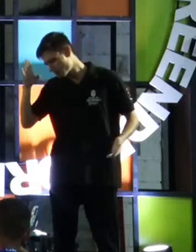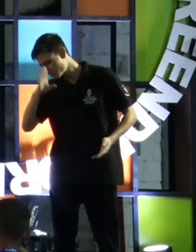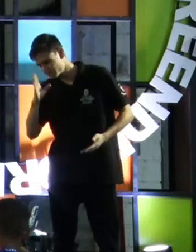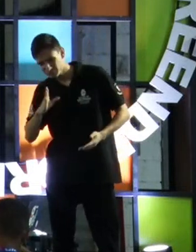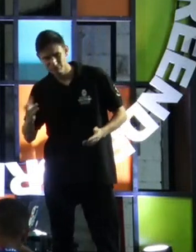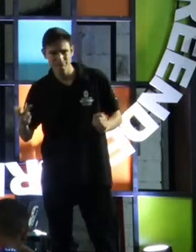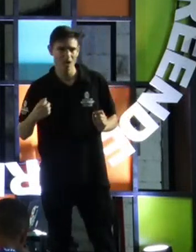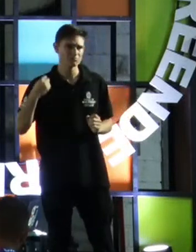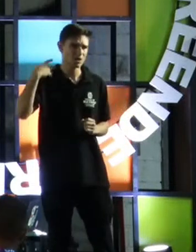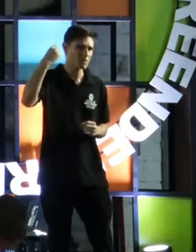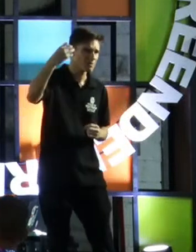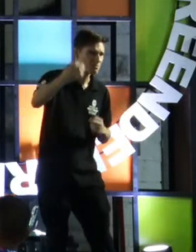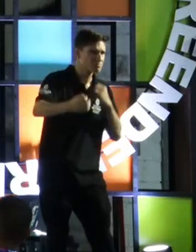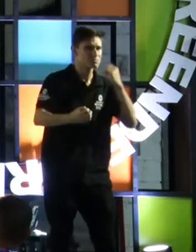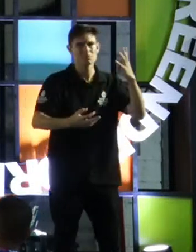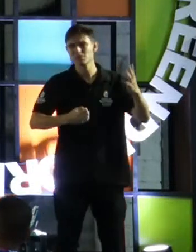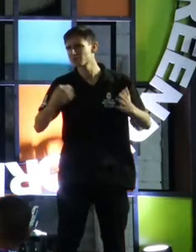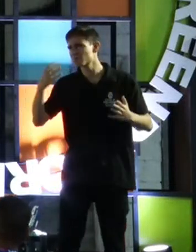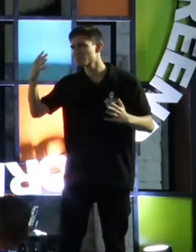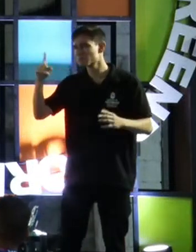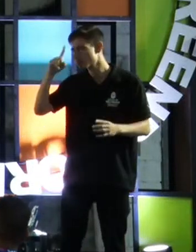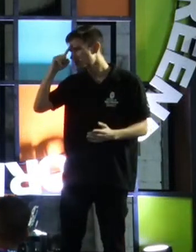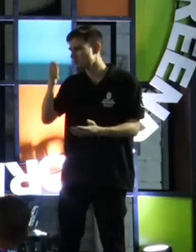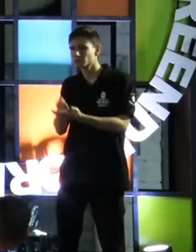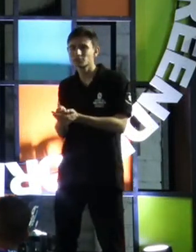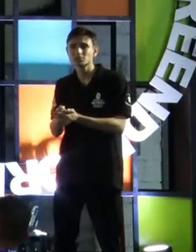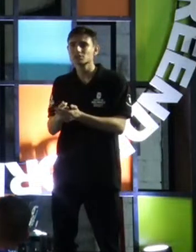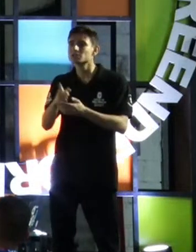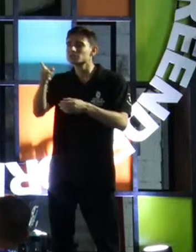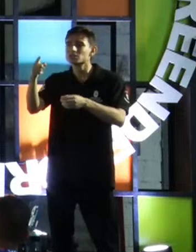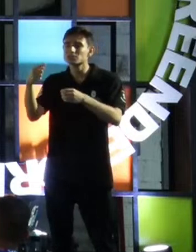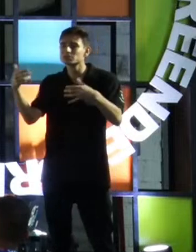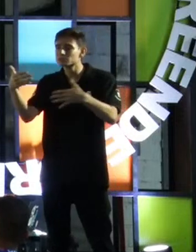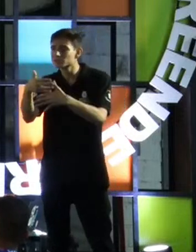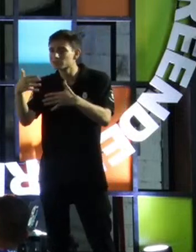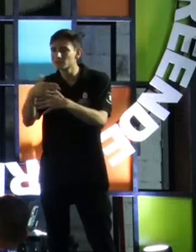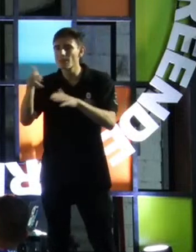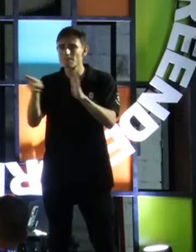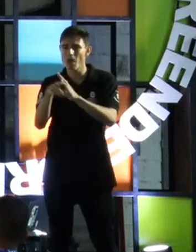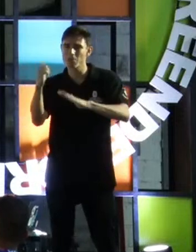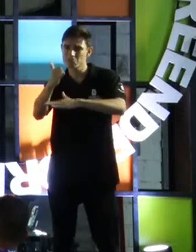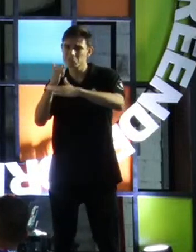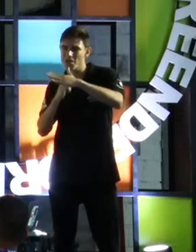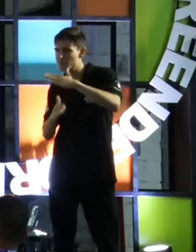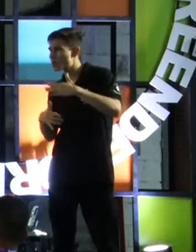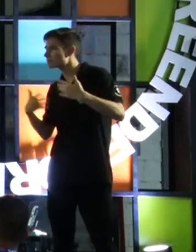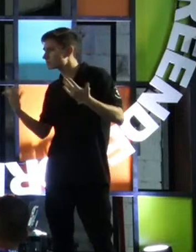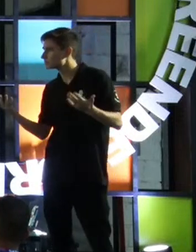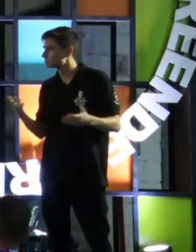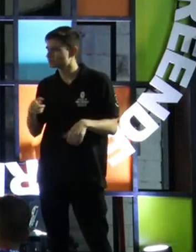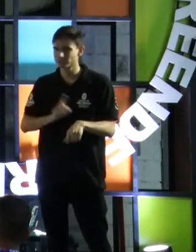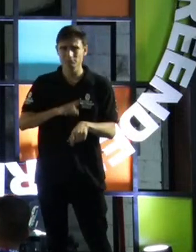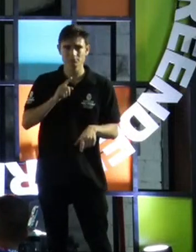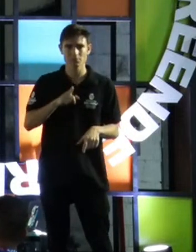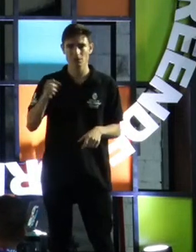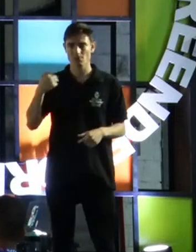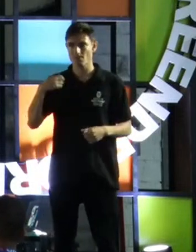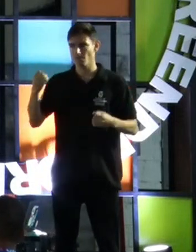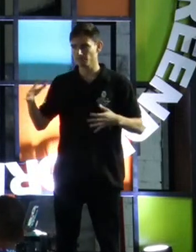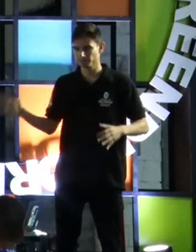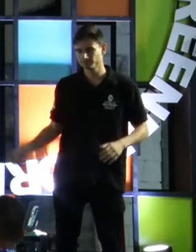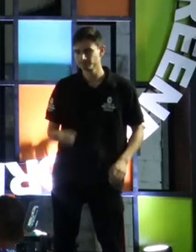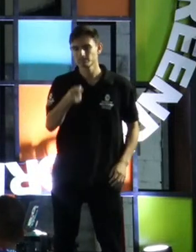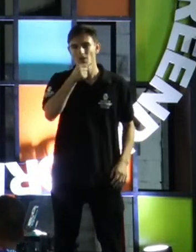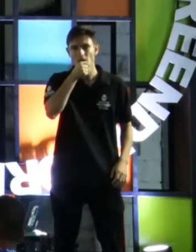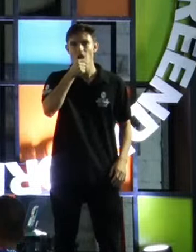rodando as cidades, para definir qual cidade vai ser a sede da Startup Bootcamp. Aí, quando ele falou isso, eu peguei o